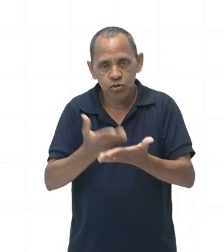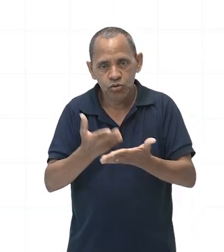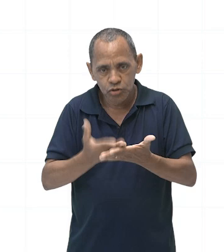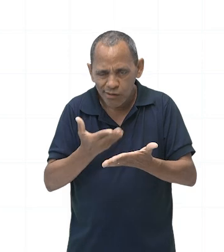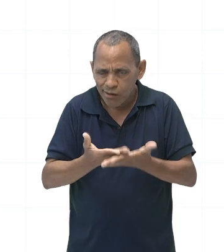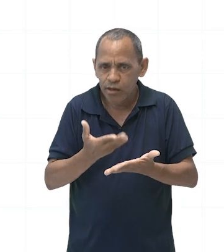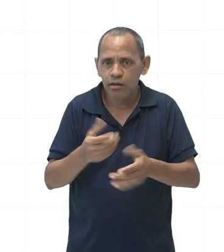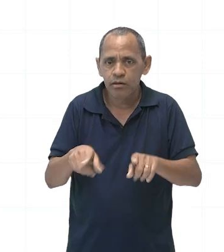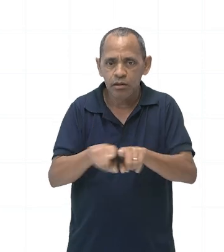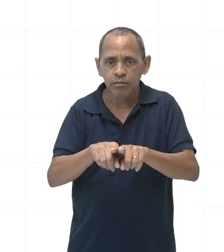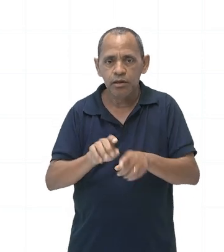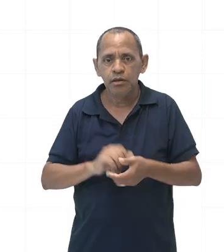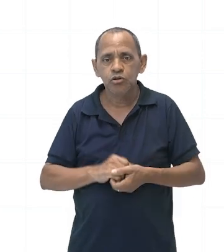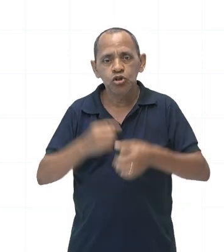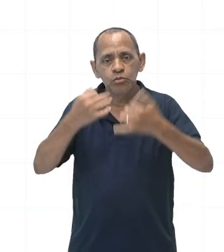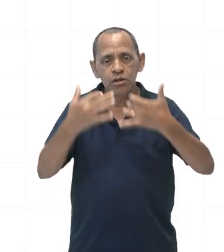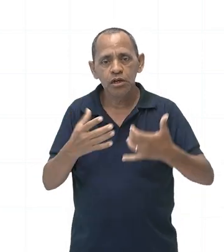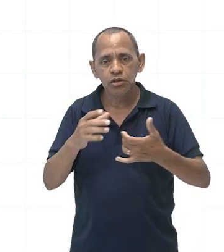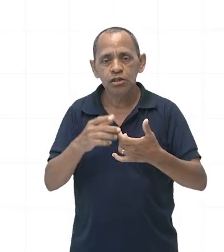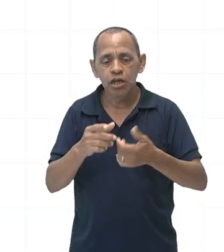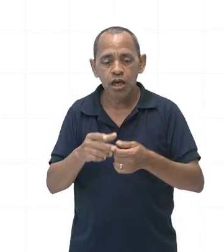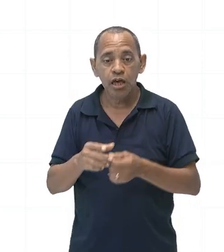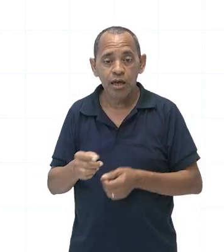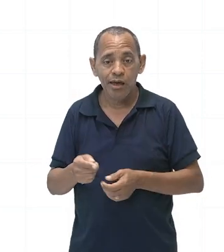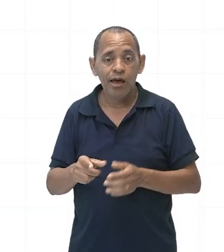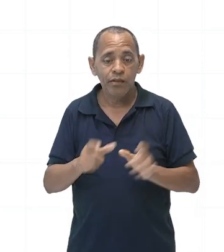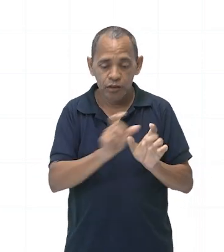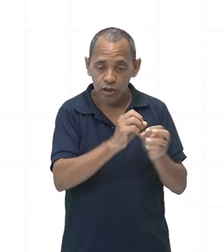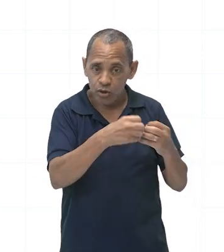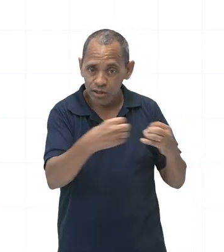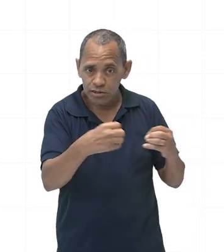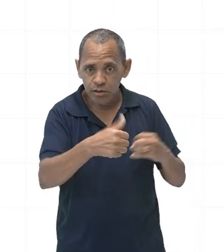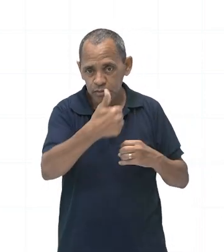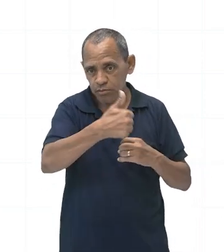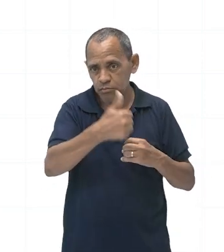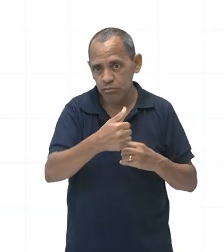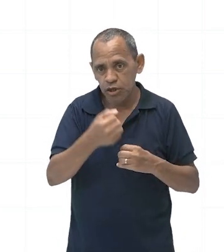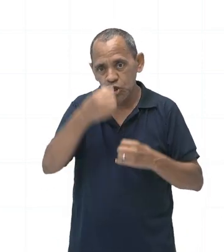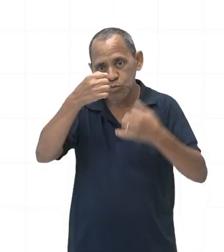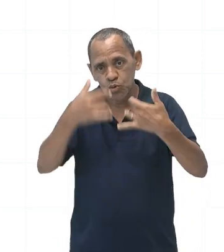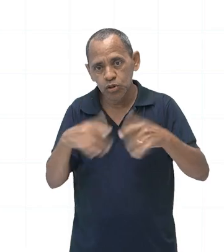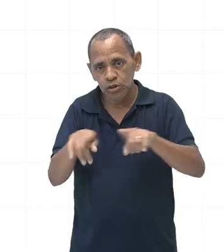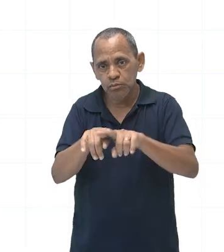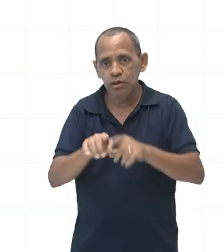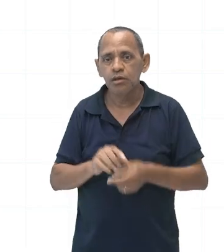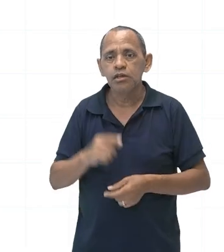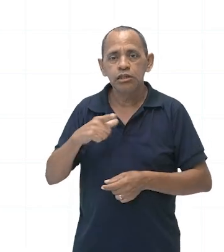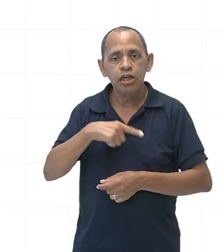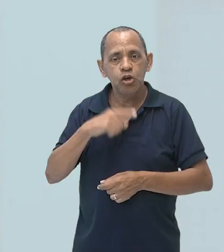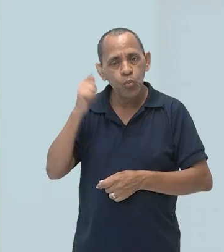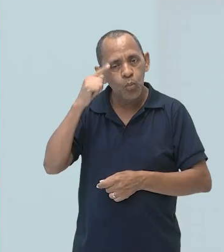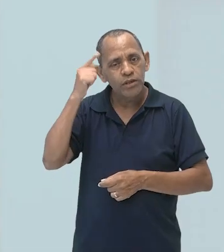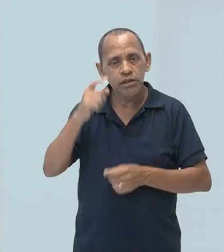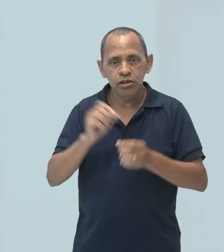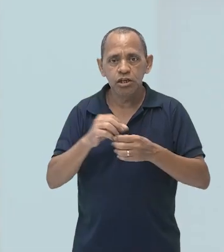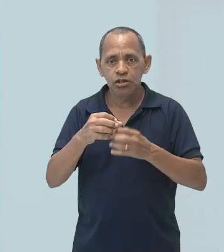foi dito na minha oração anterior. Isso ajuda a gente a ter uma ideia das nossas orações